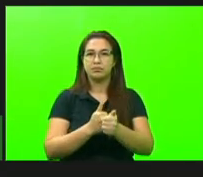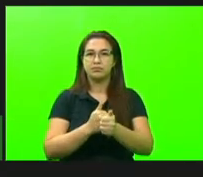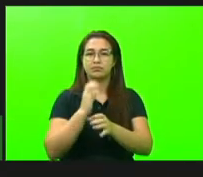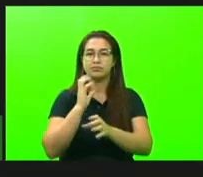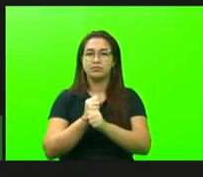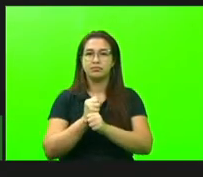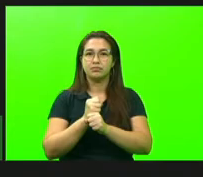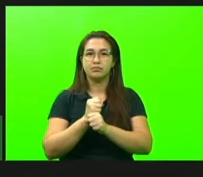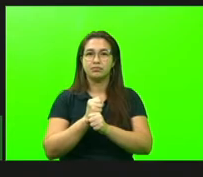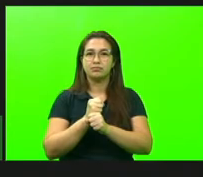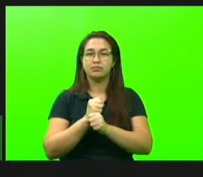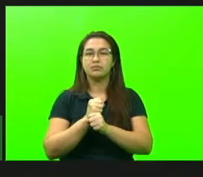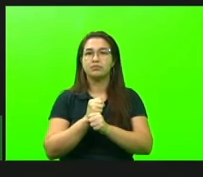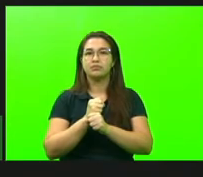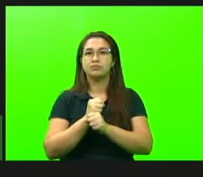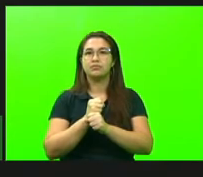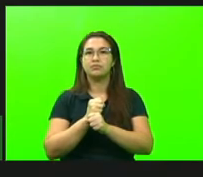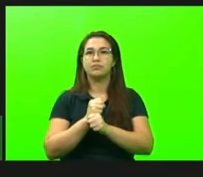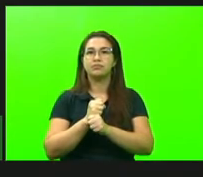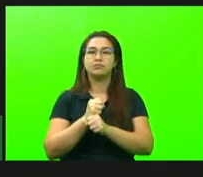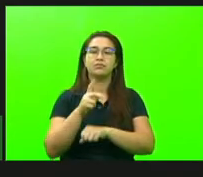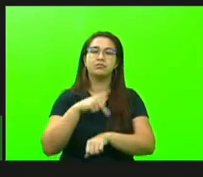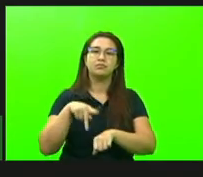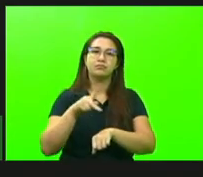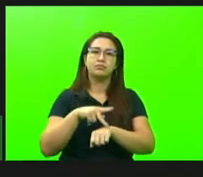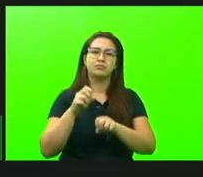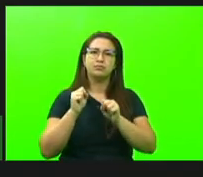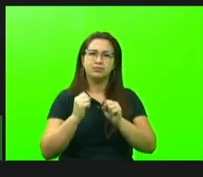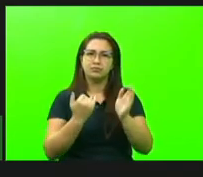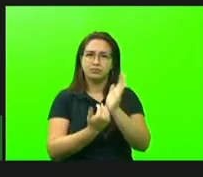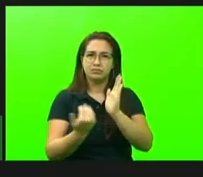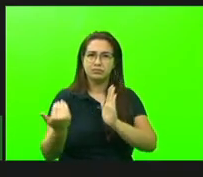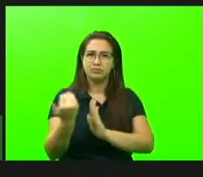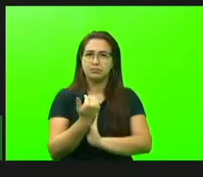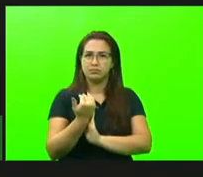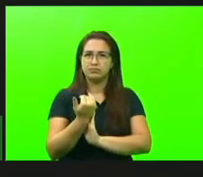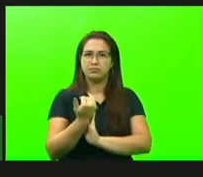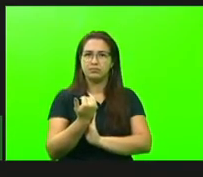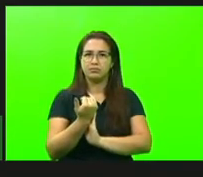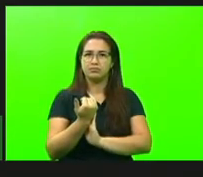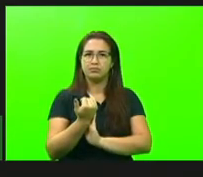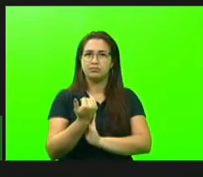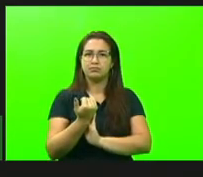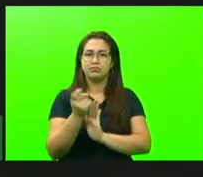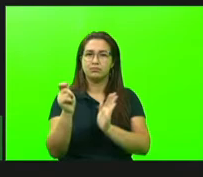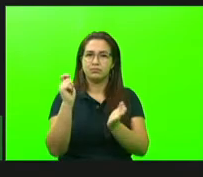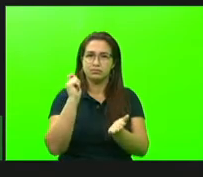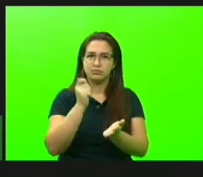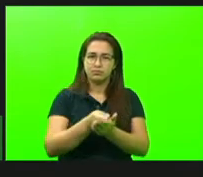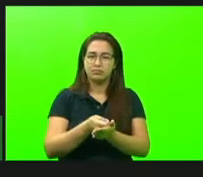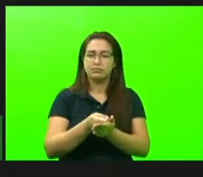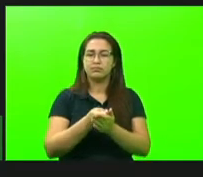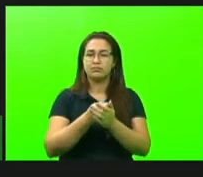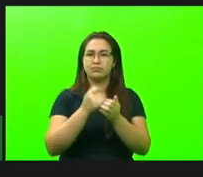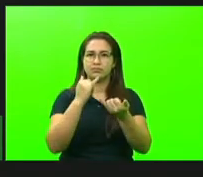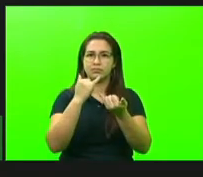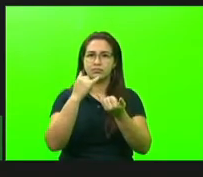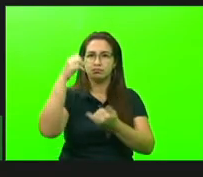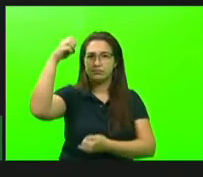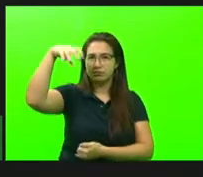contra a possibilidade de um aumento na conta de luz. Em discussão, em